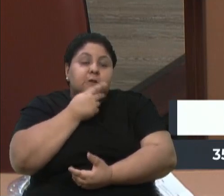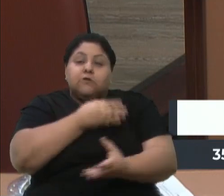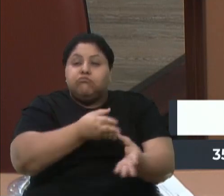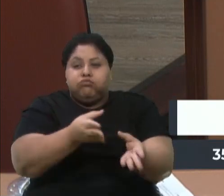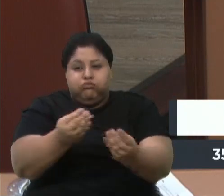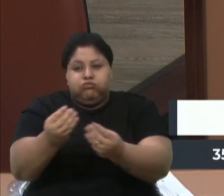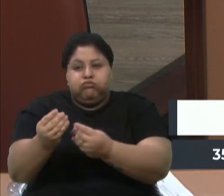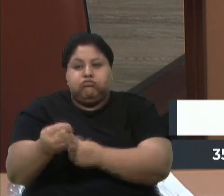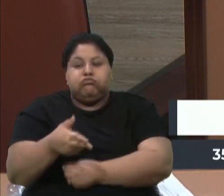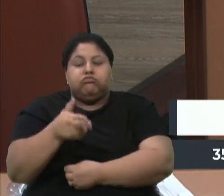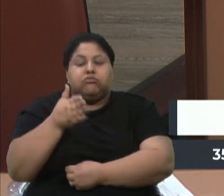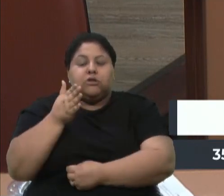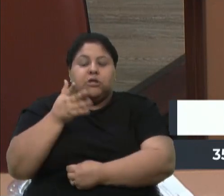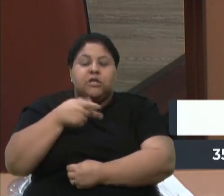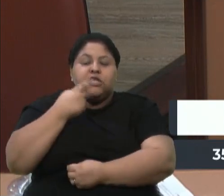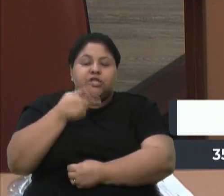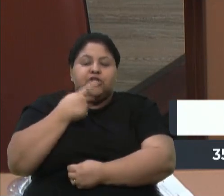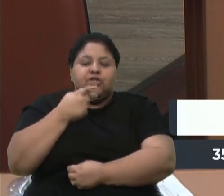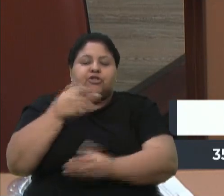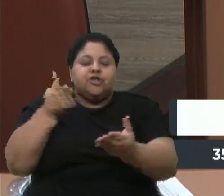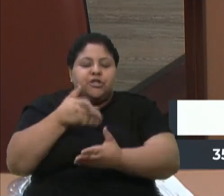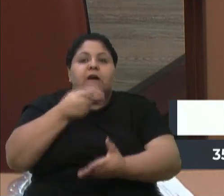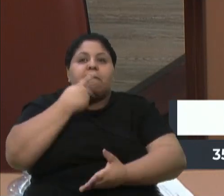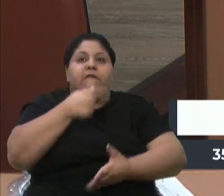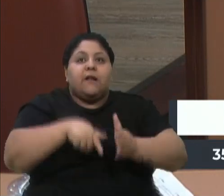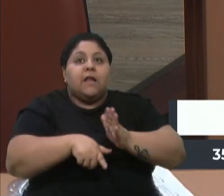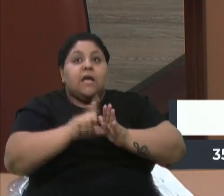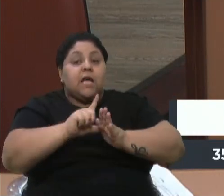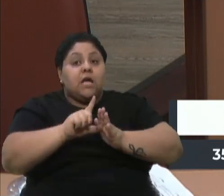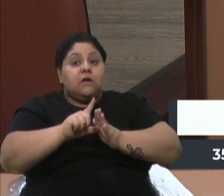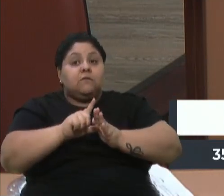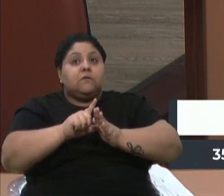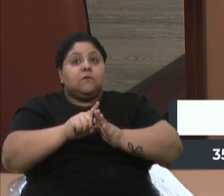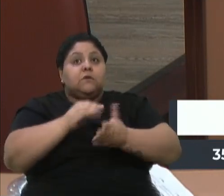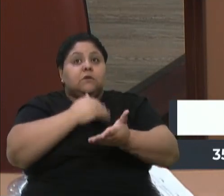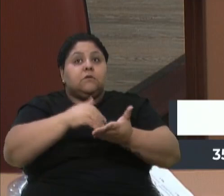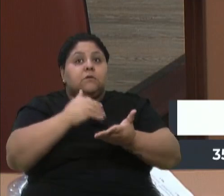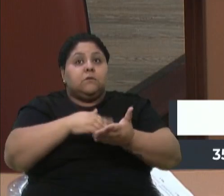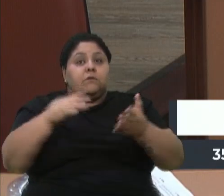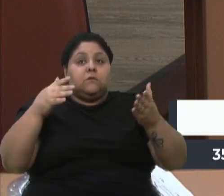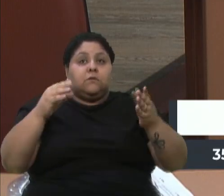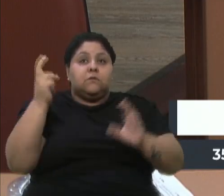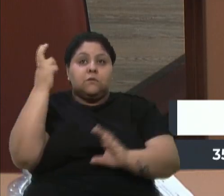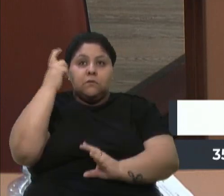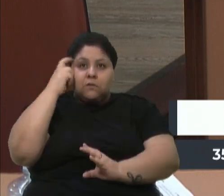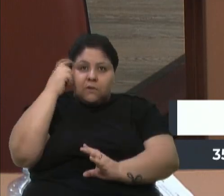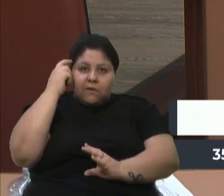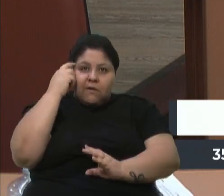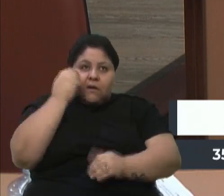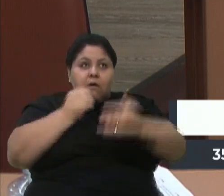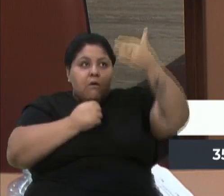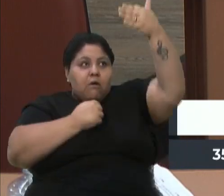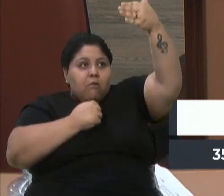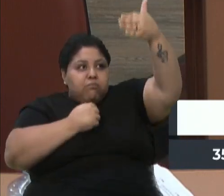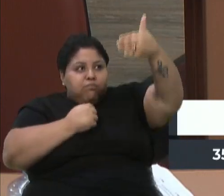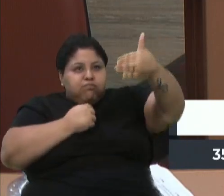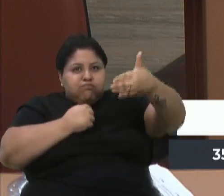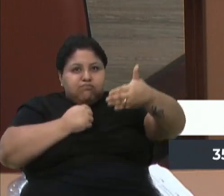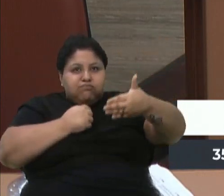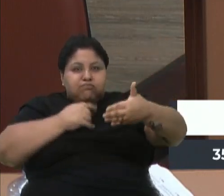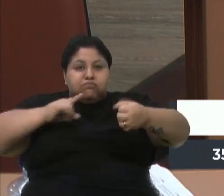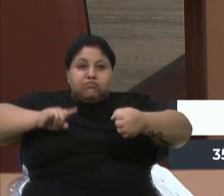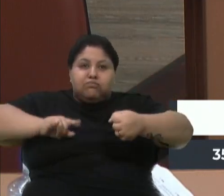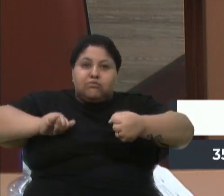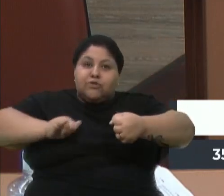essa ideia para a secretária de Cultura, para a gente pensar, talvez, numa forma de viabilizar, é o muro do aeroporto. Quem passa pelo